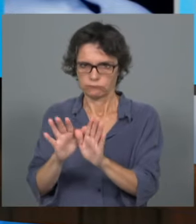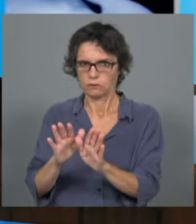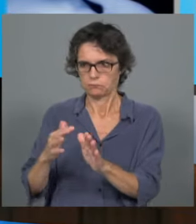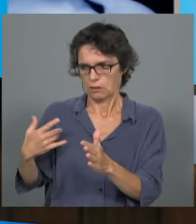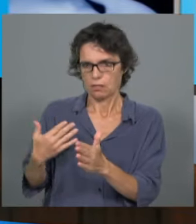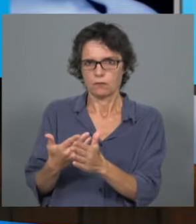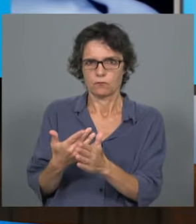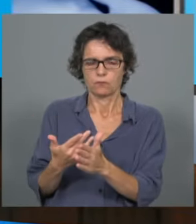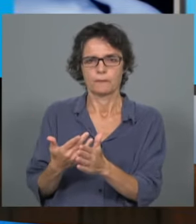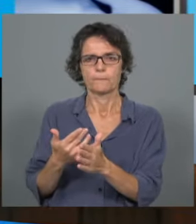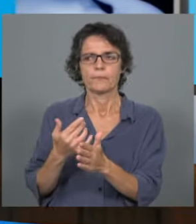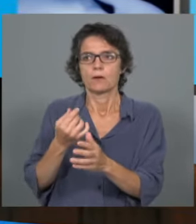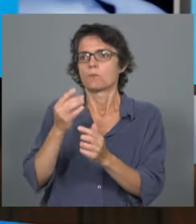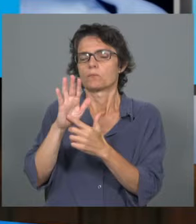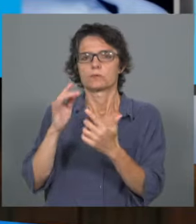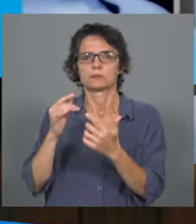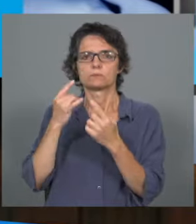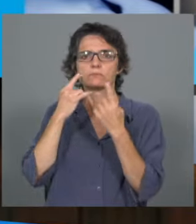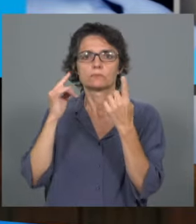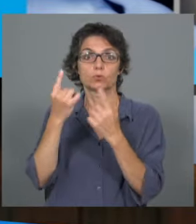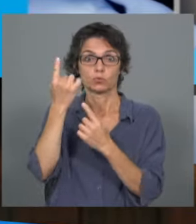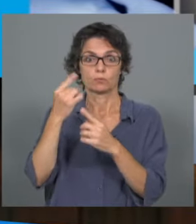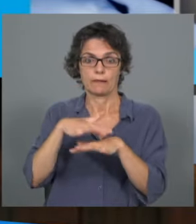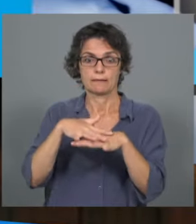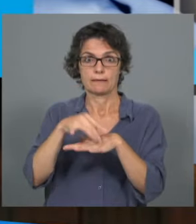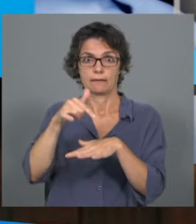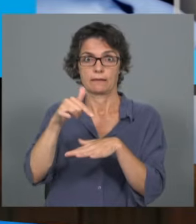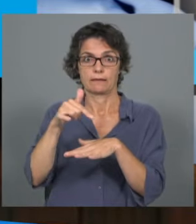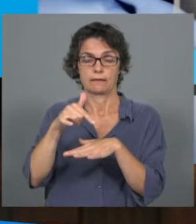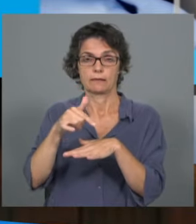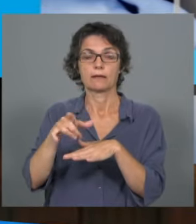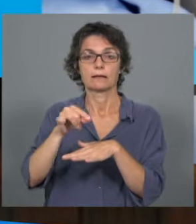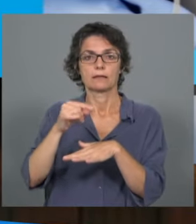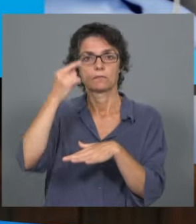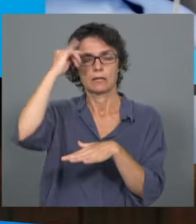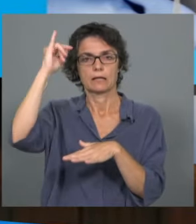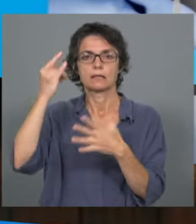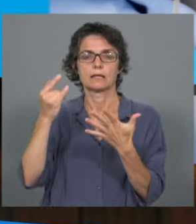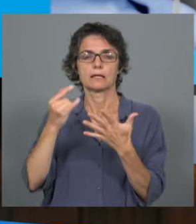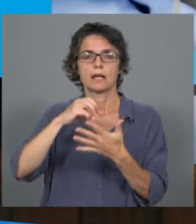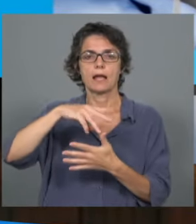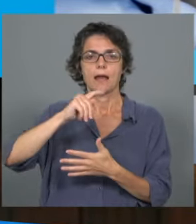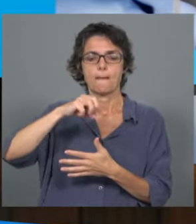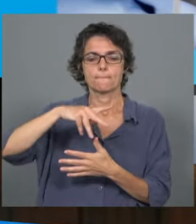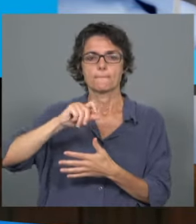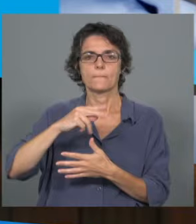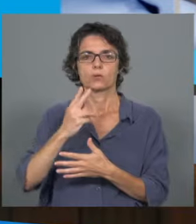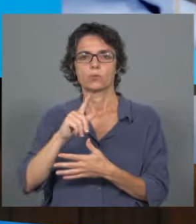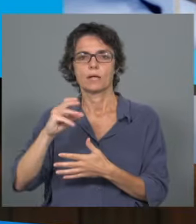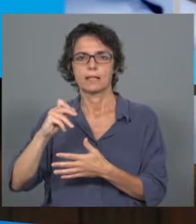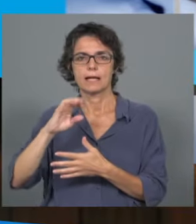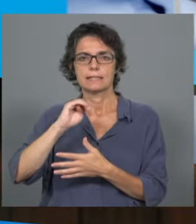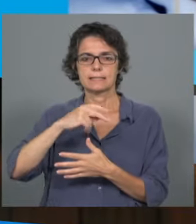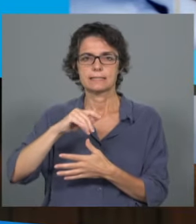Se fizermos uma das iniciativas deste cedo da rede, e que era também a ideia da Manuela Silva quando a propôs,